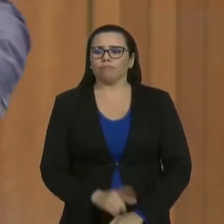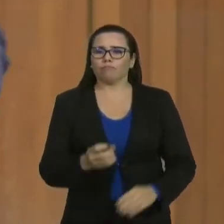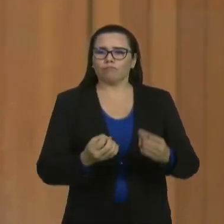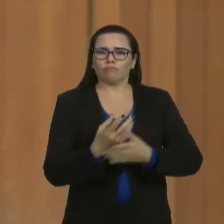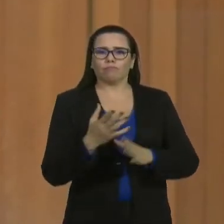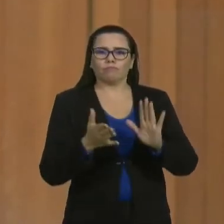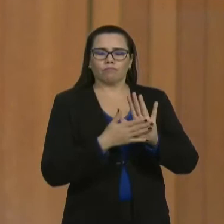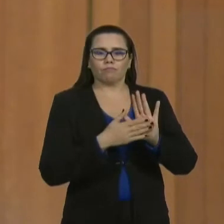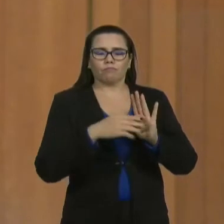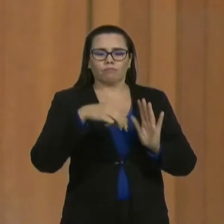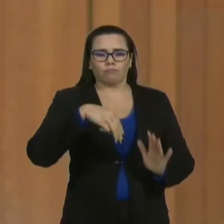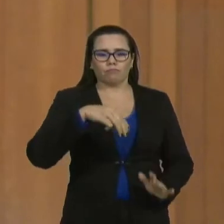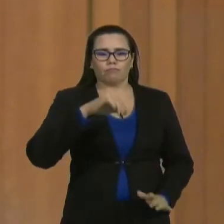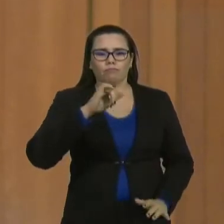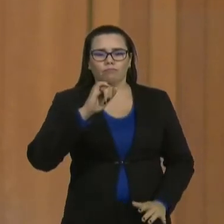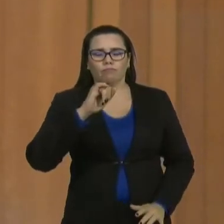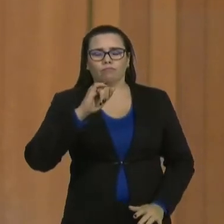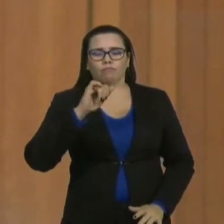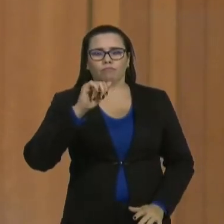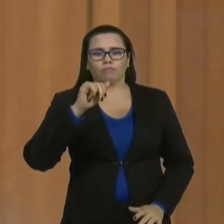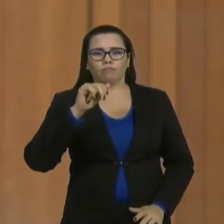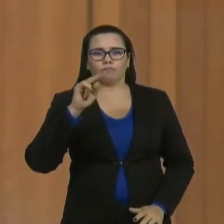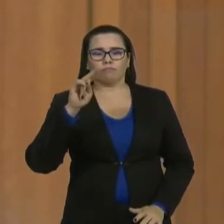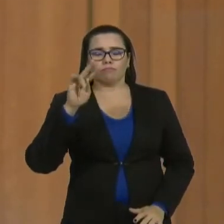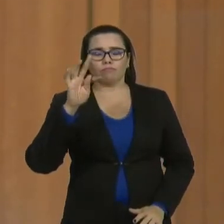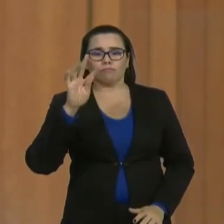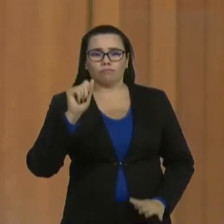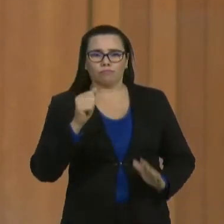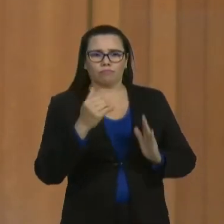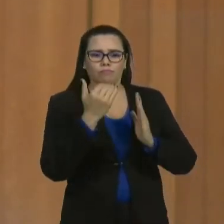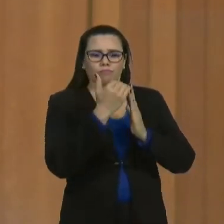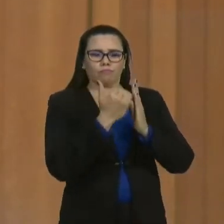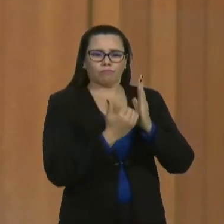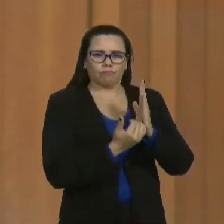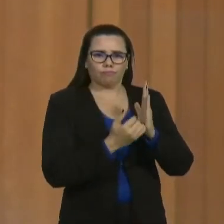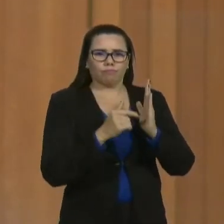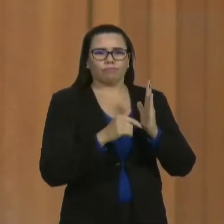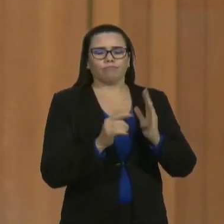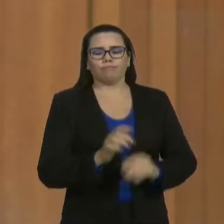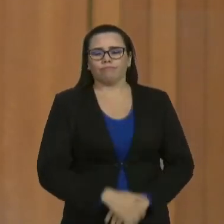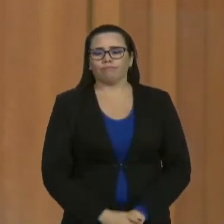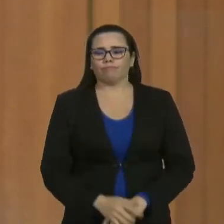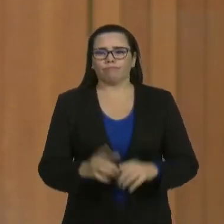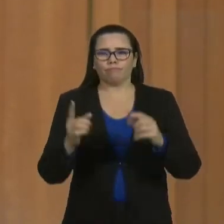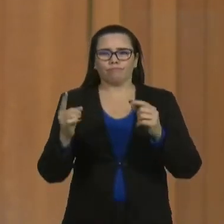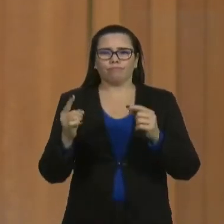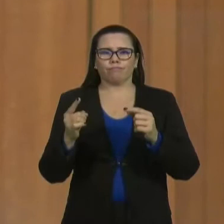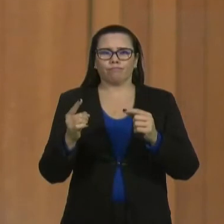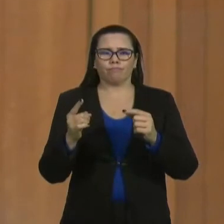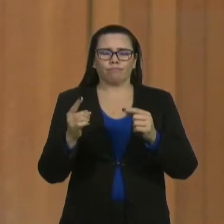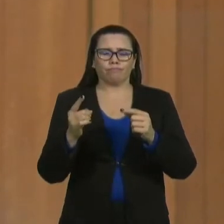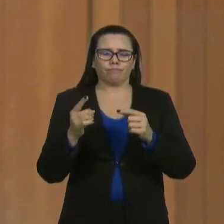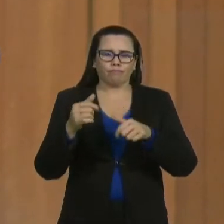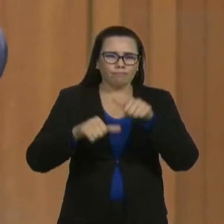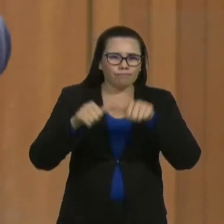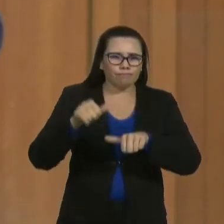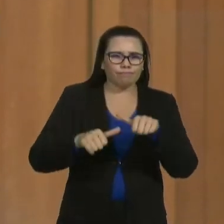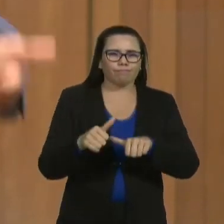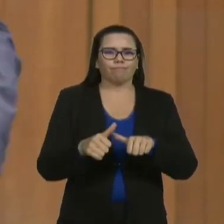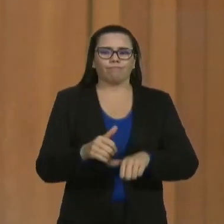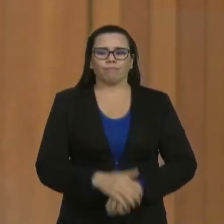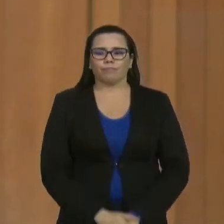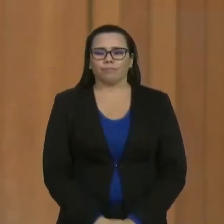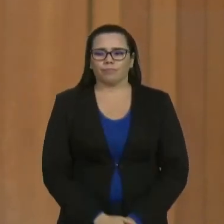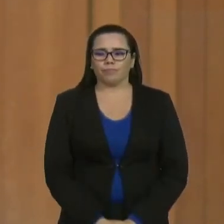pauta da portaria, para que possa ser apreciado, para que possa ser levado a